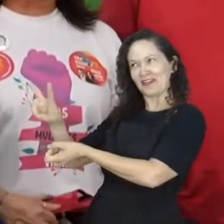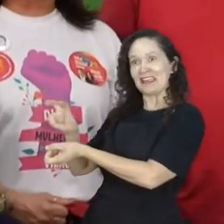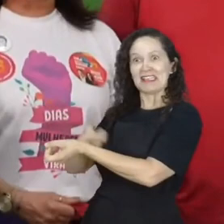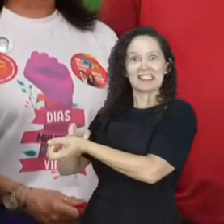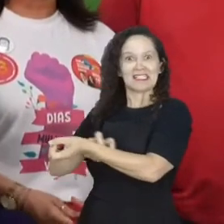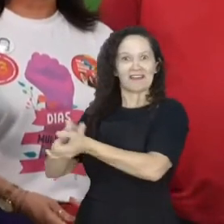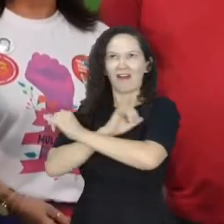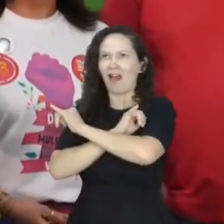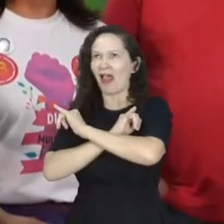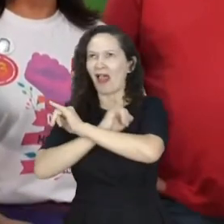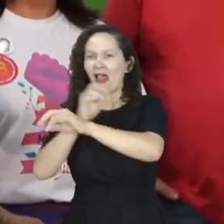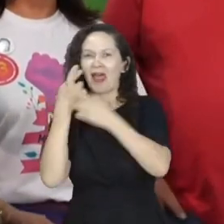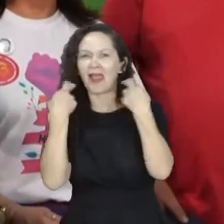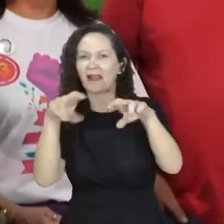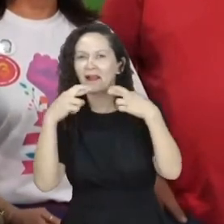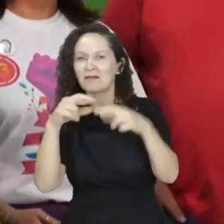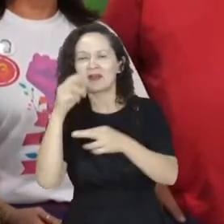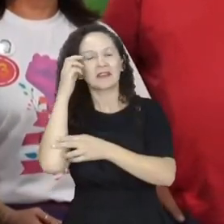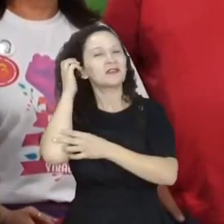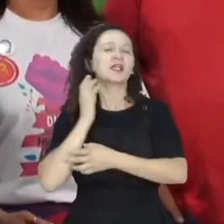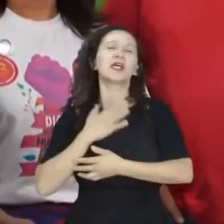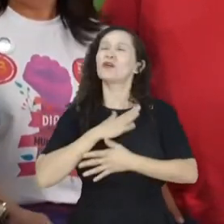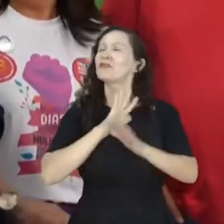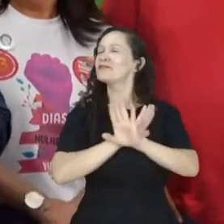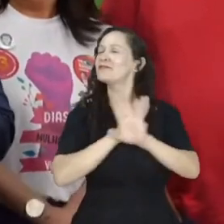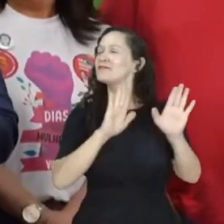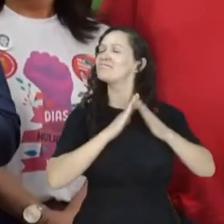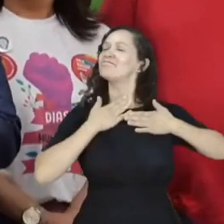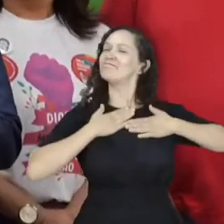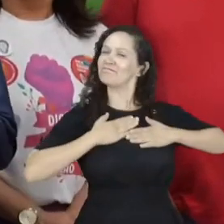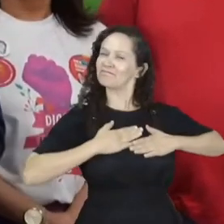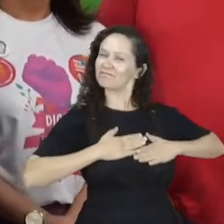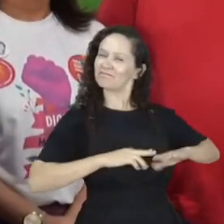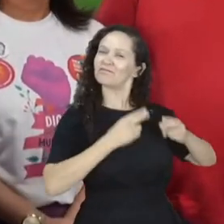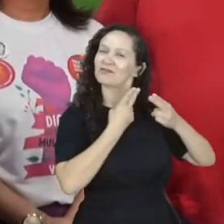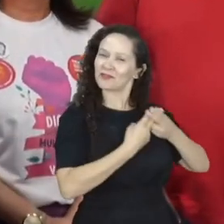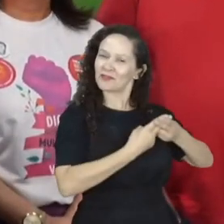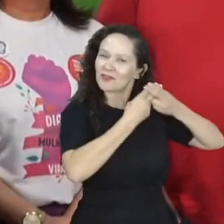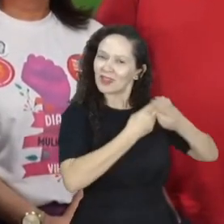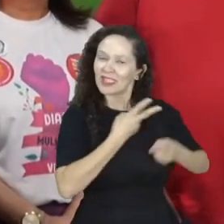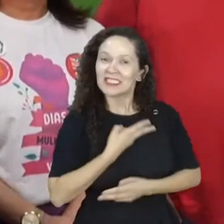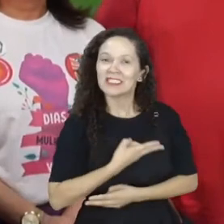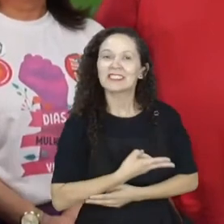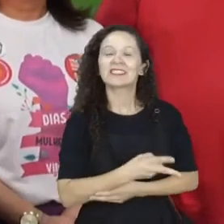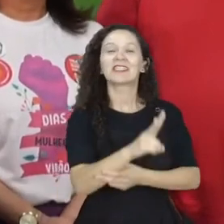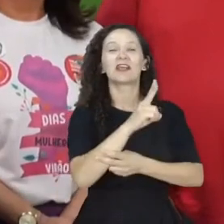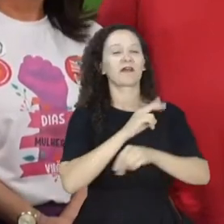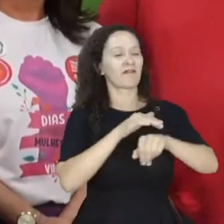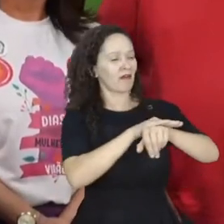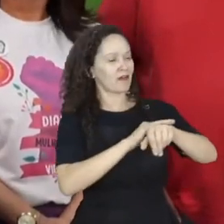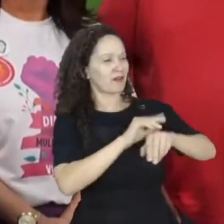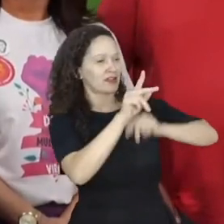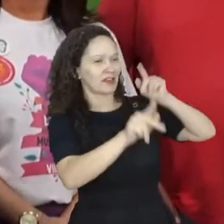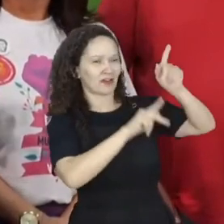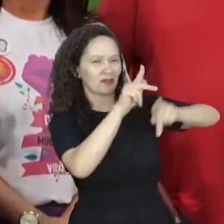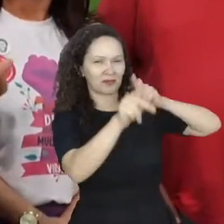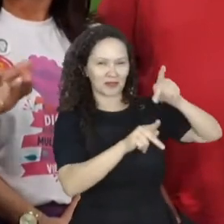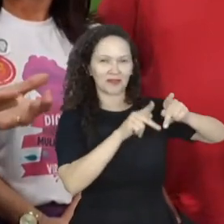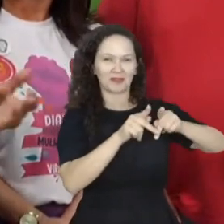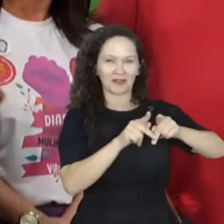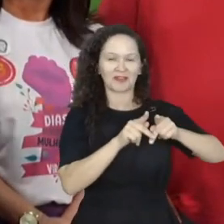bravejando, sabe? Eu estou muito tranquilo porque toda vez que a gente vai conversar com o povo, a gente tem que